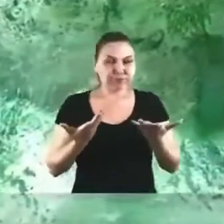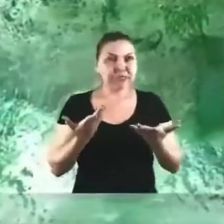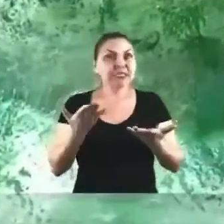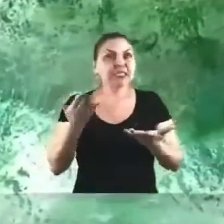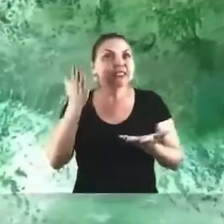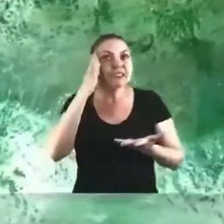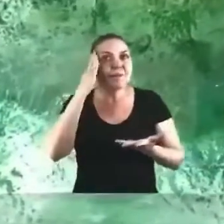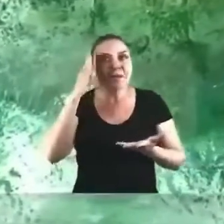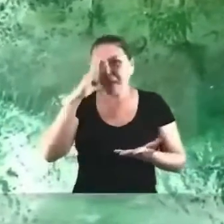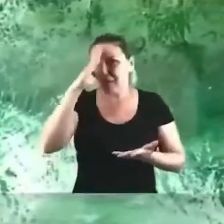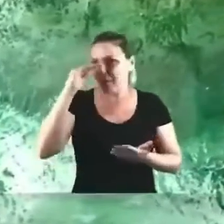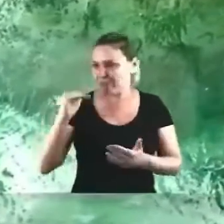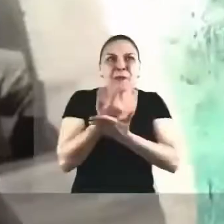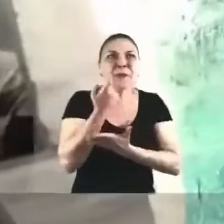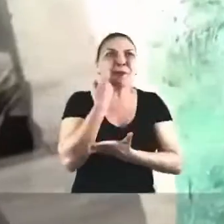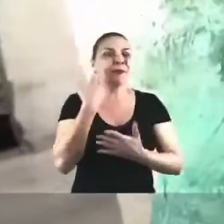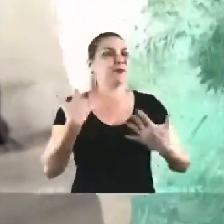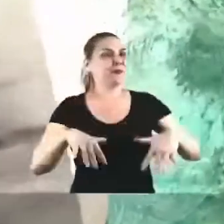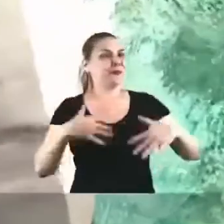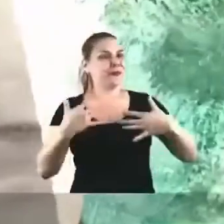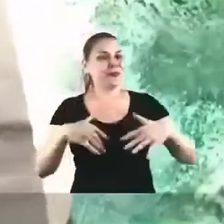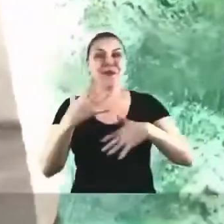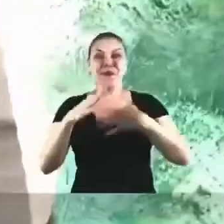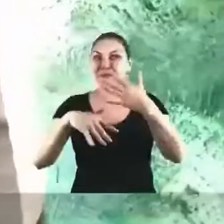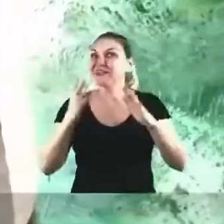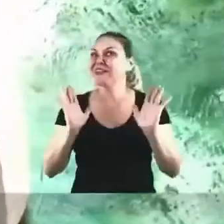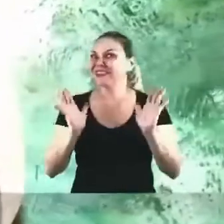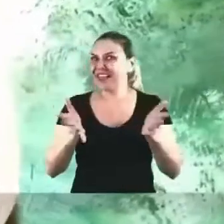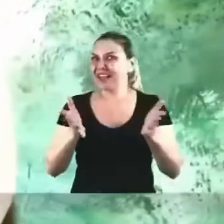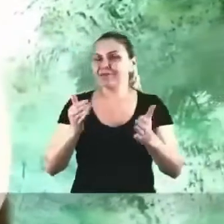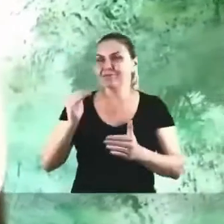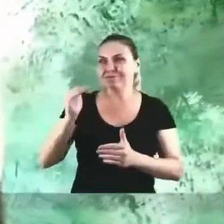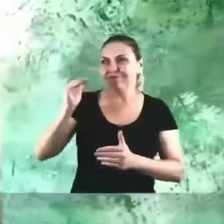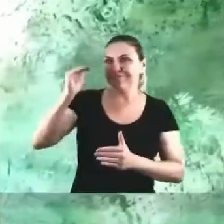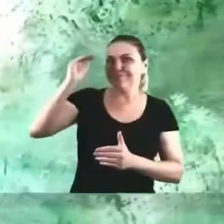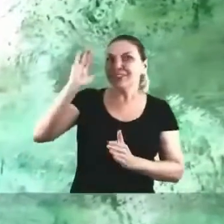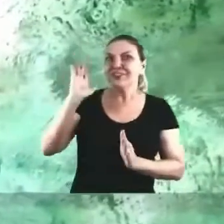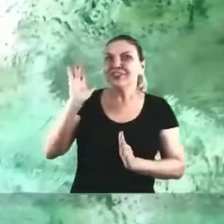filho querido. E ele te fala: